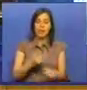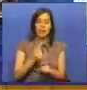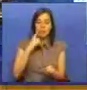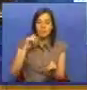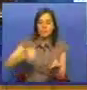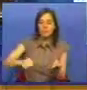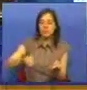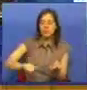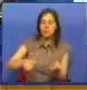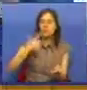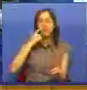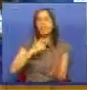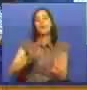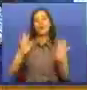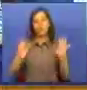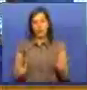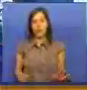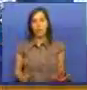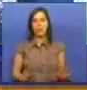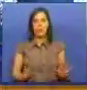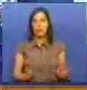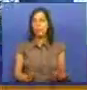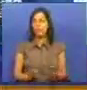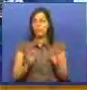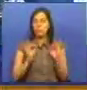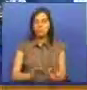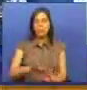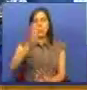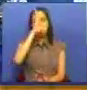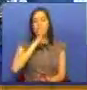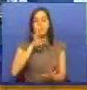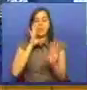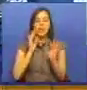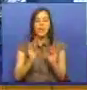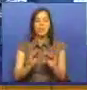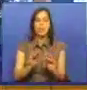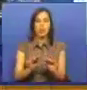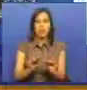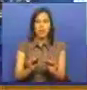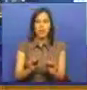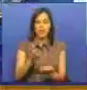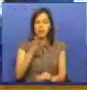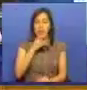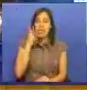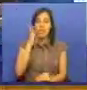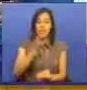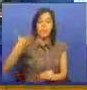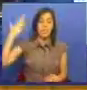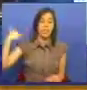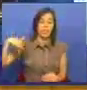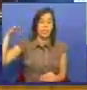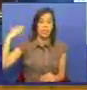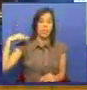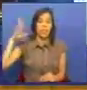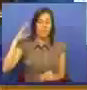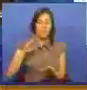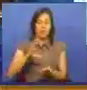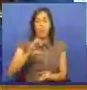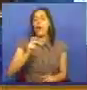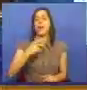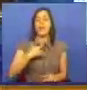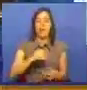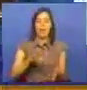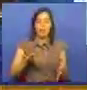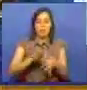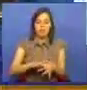desempenho que, veja-se só, é a própria Ministra da Educação que veio dizer em tempos que o CIADAP para a